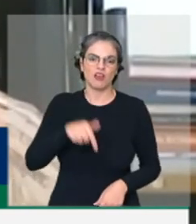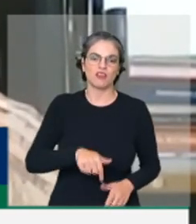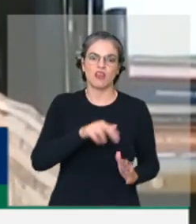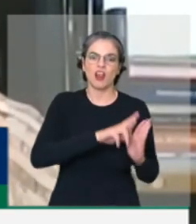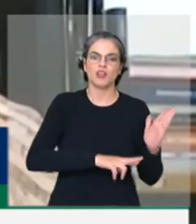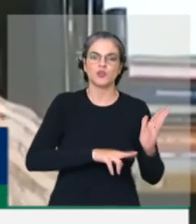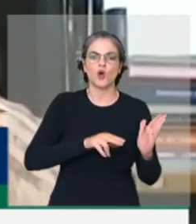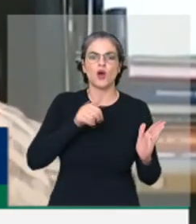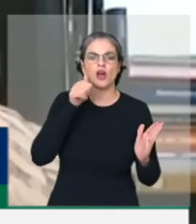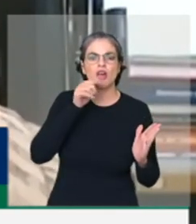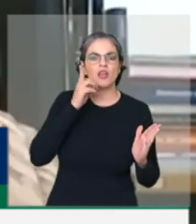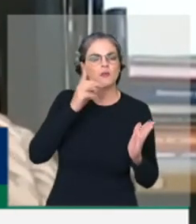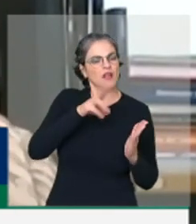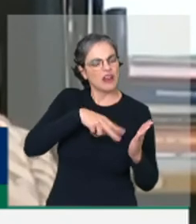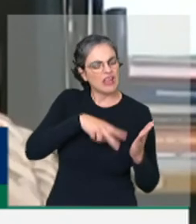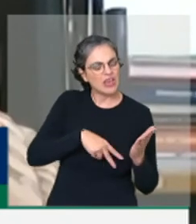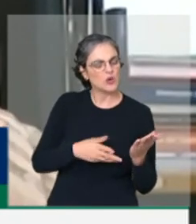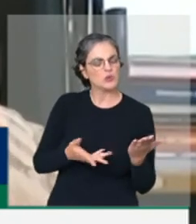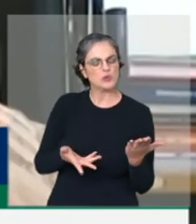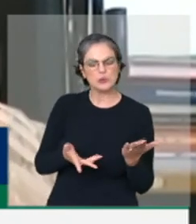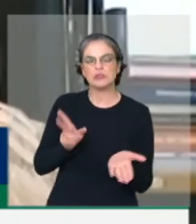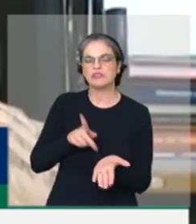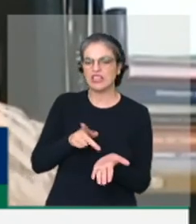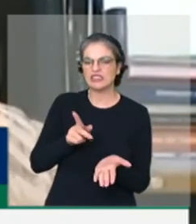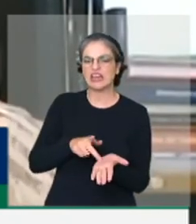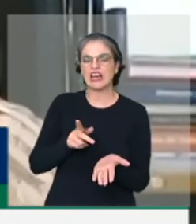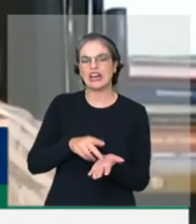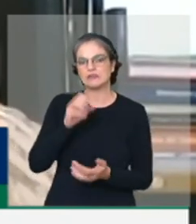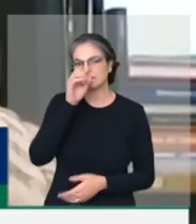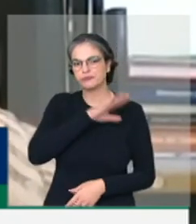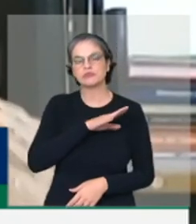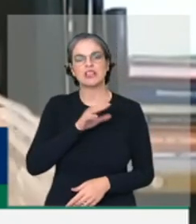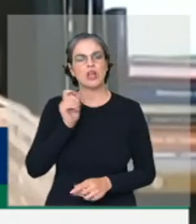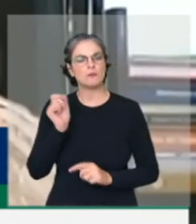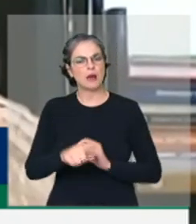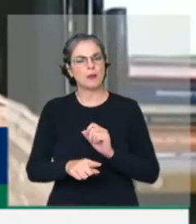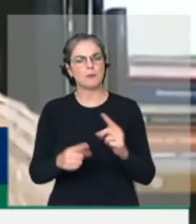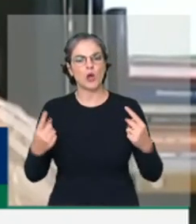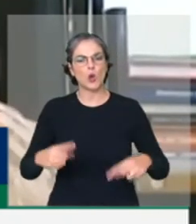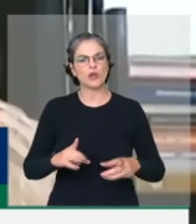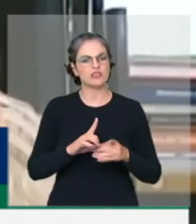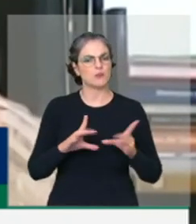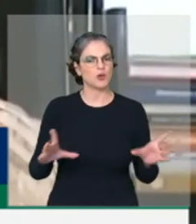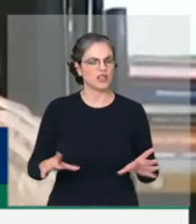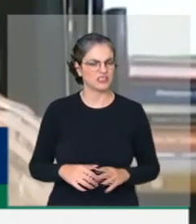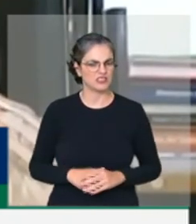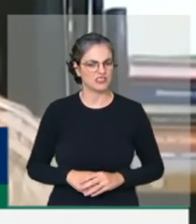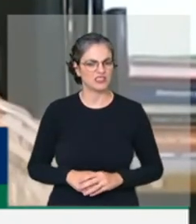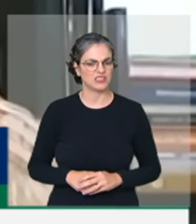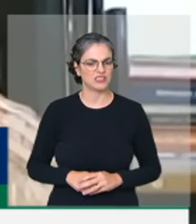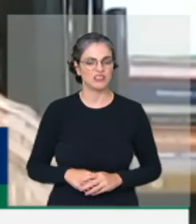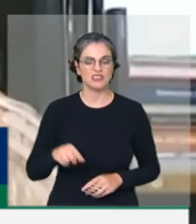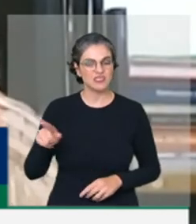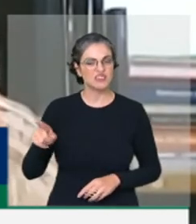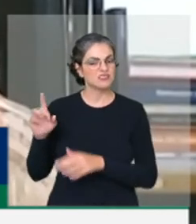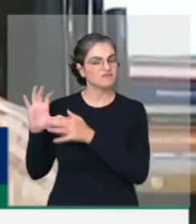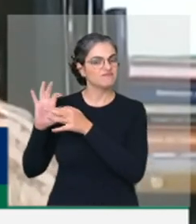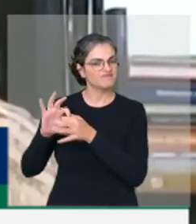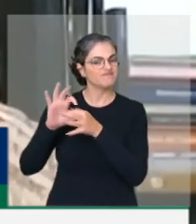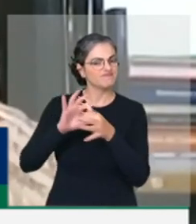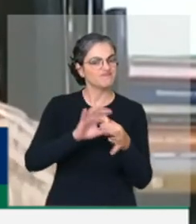reiterados ataques à democracia, fatos que não são isolados, fatos que estão alinhados com uma